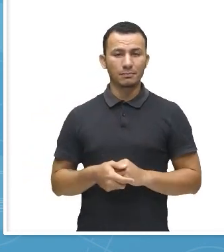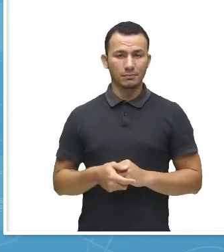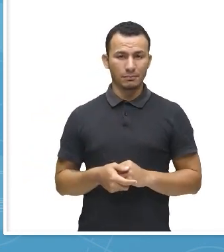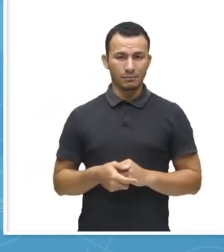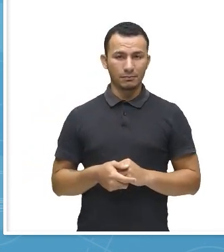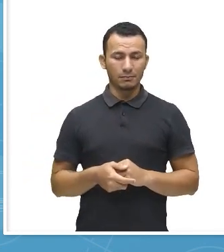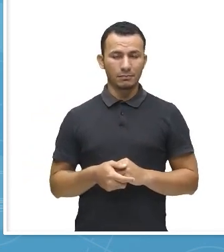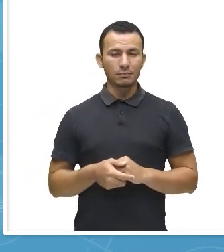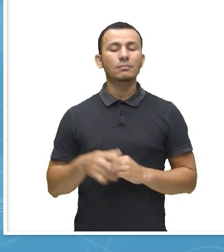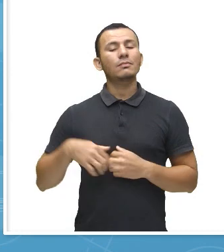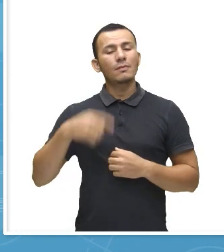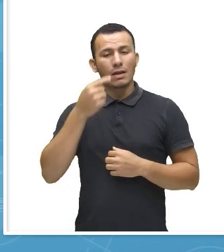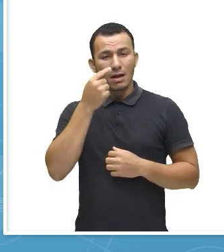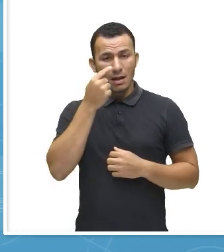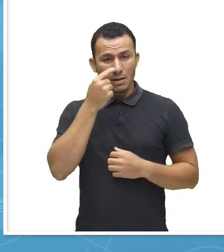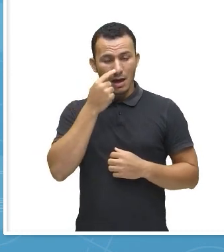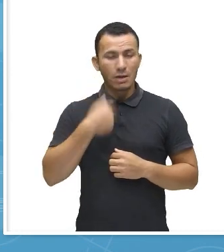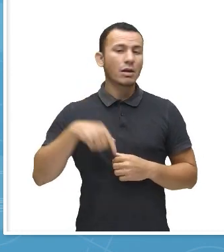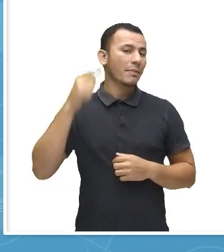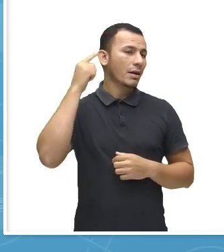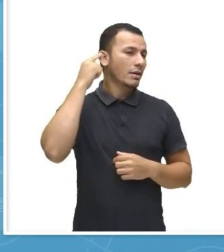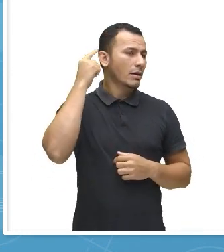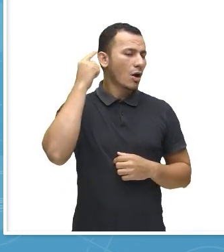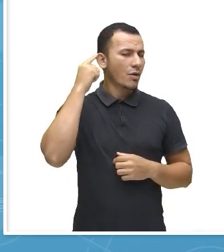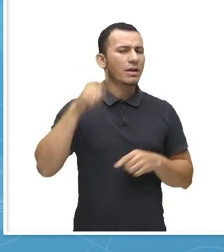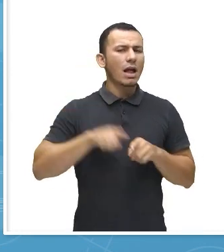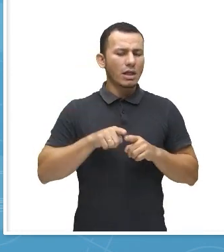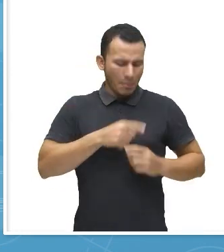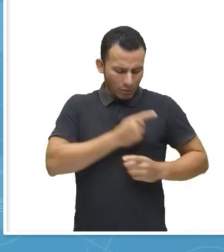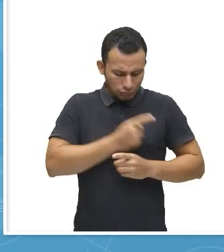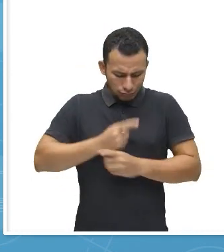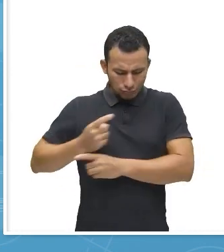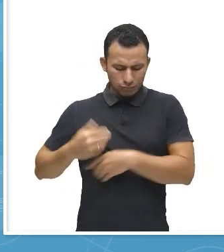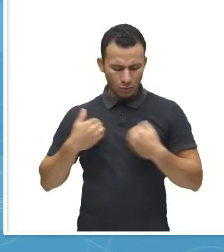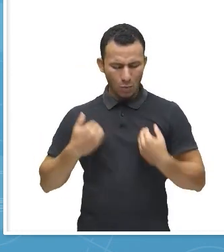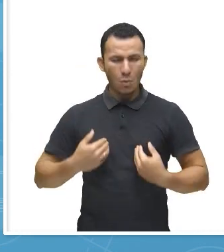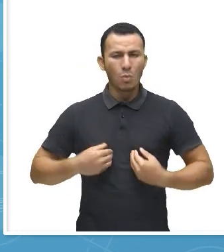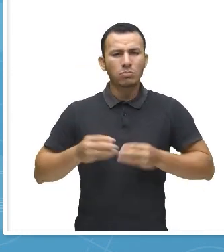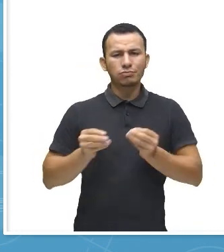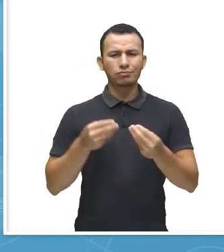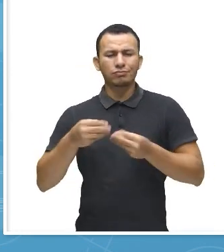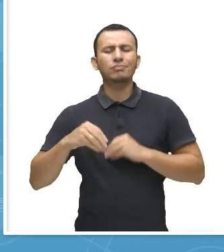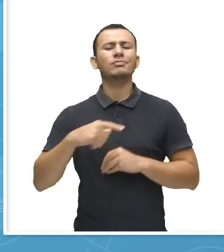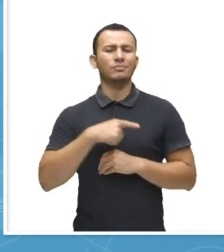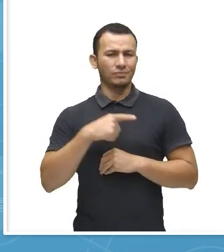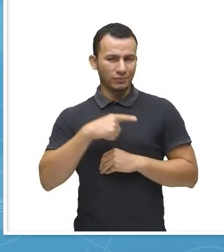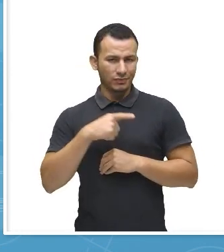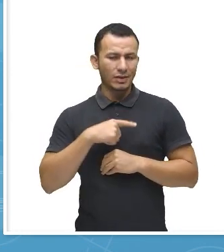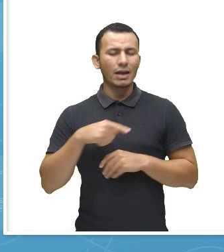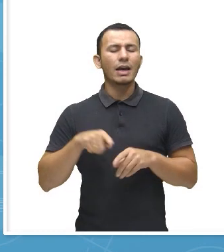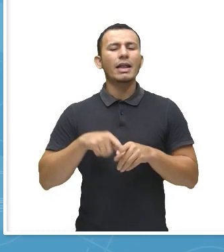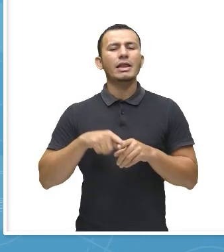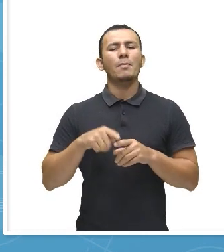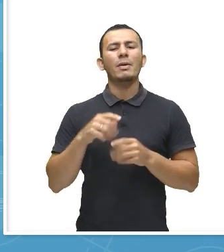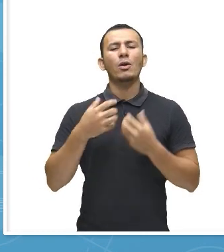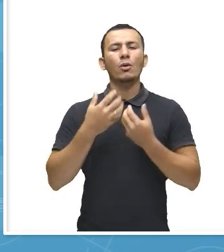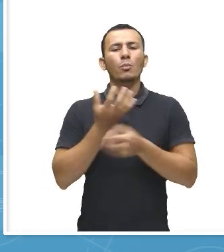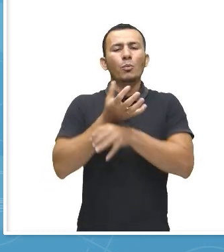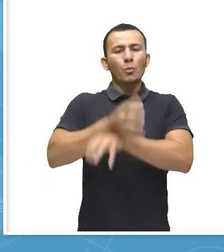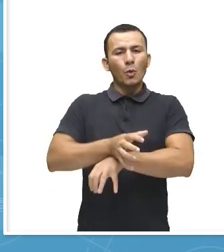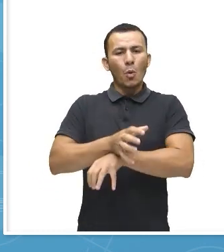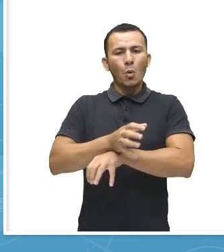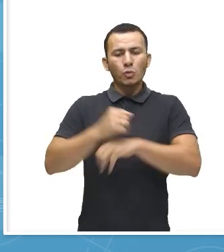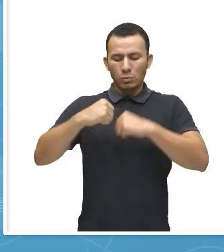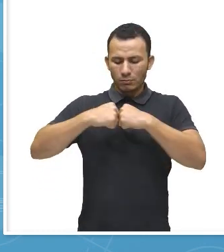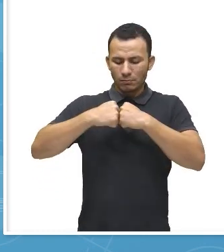aí no nariz, na orelha e em algumas outras partes do nosso corpo, nas extremidades dos ossos, por exemplo. Então a